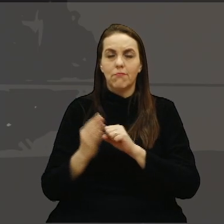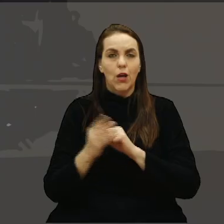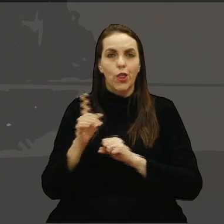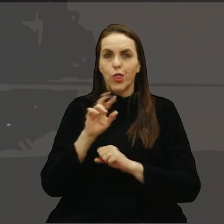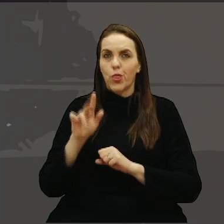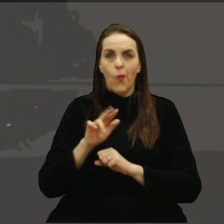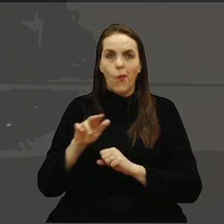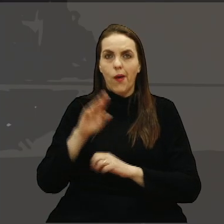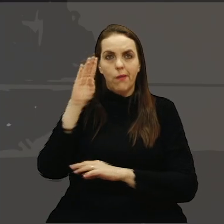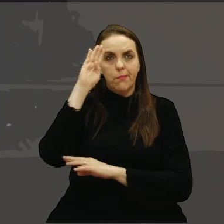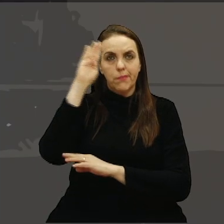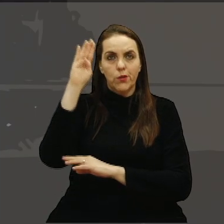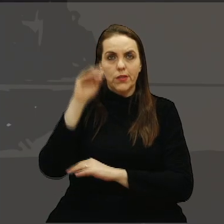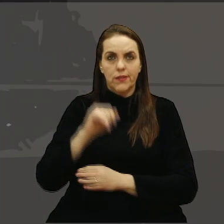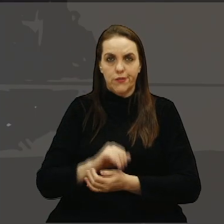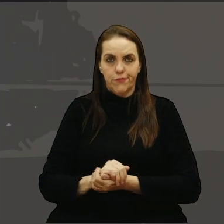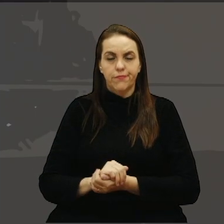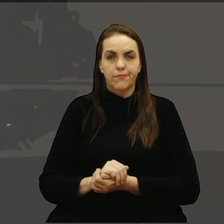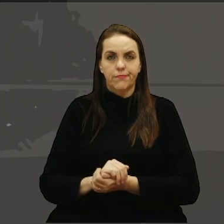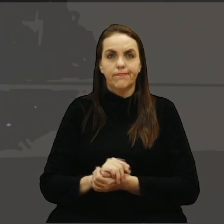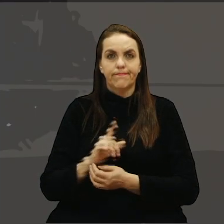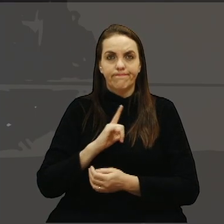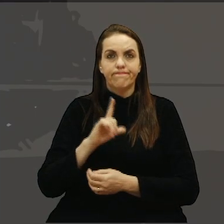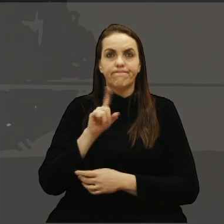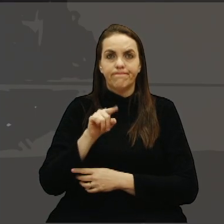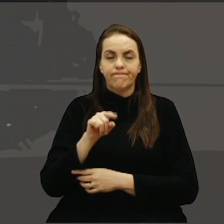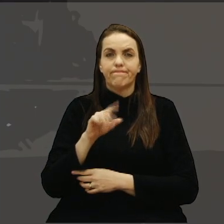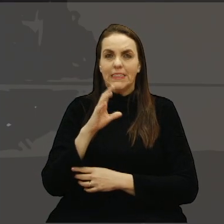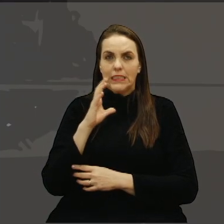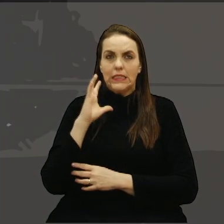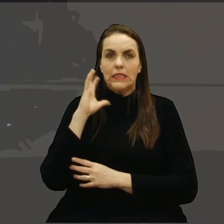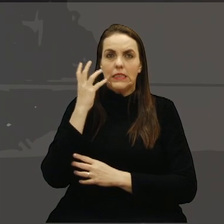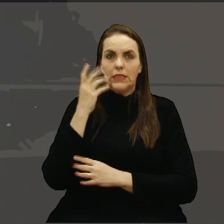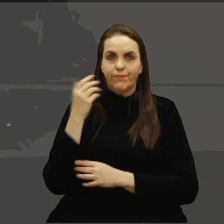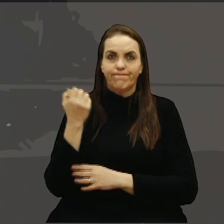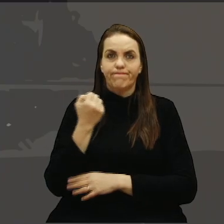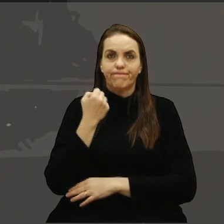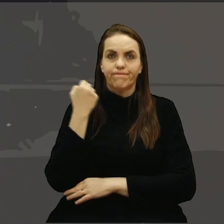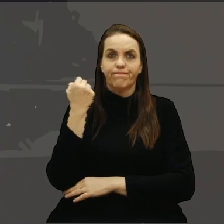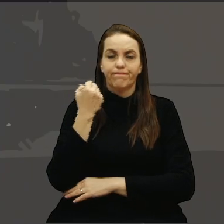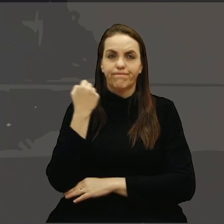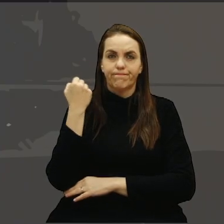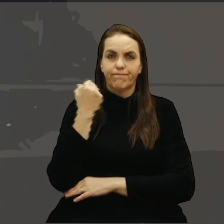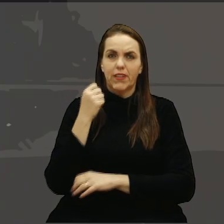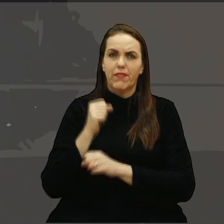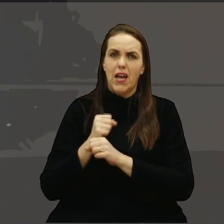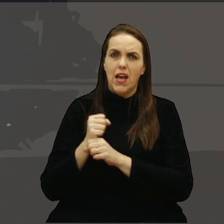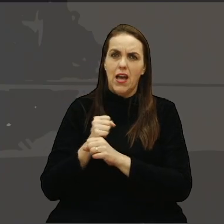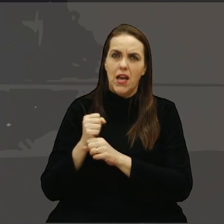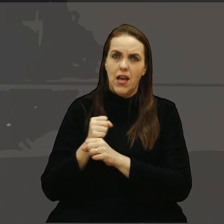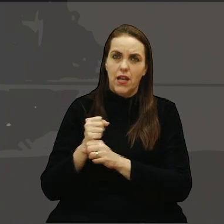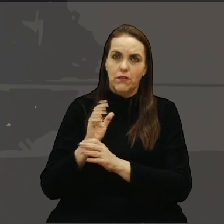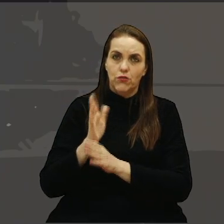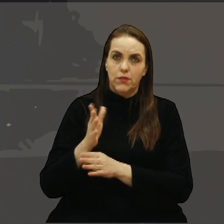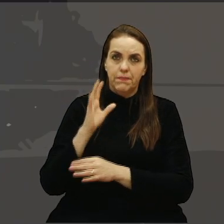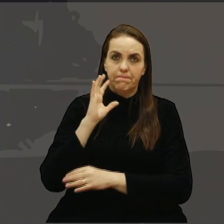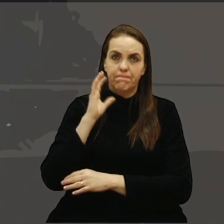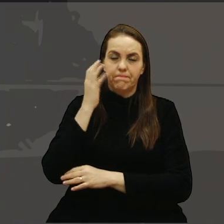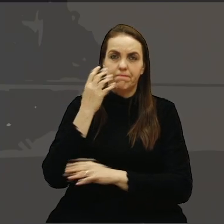prioridade. É uma situação caótica que já vem se arrastando há alguns anos, pois lá